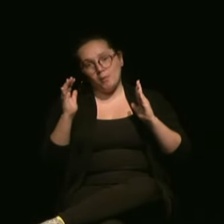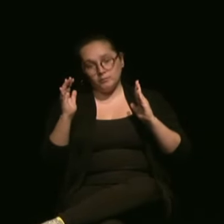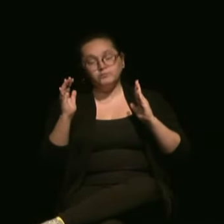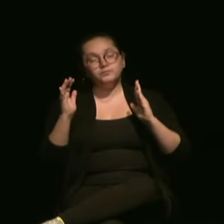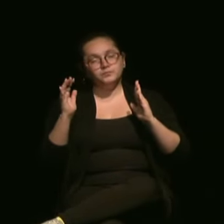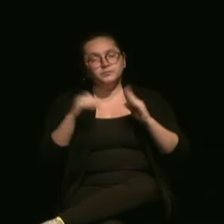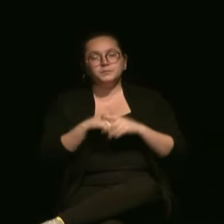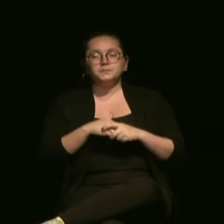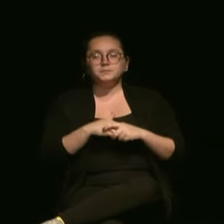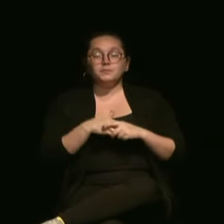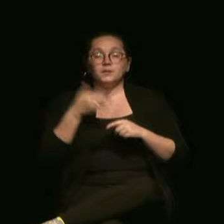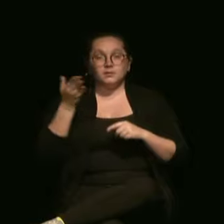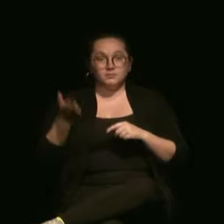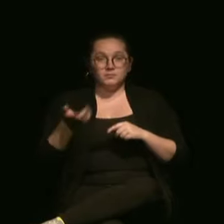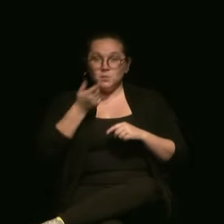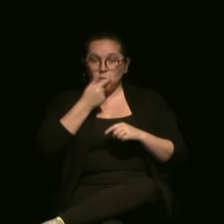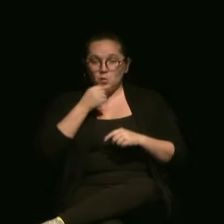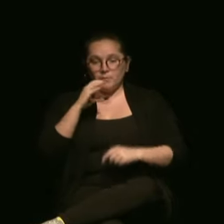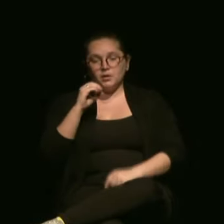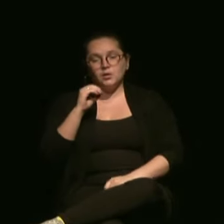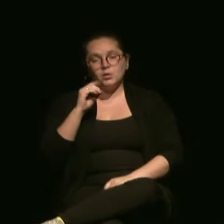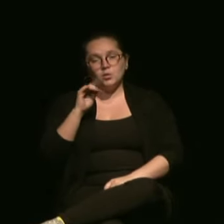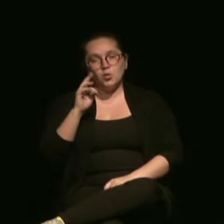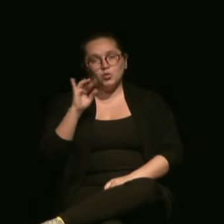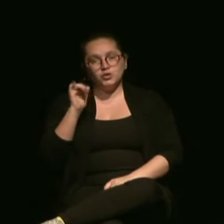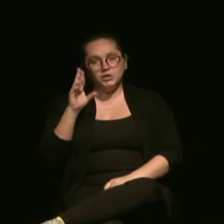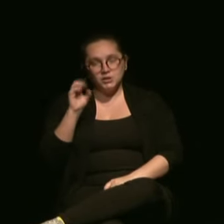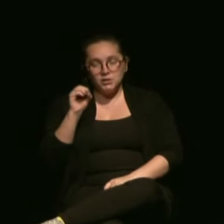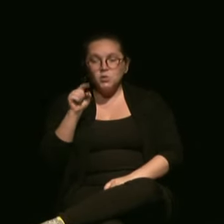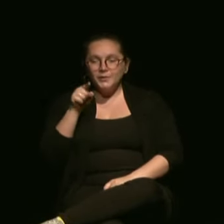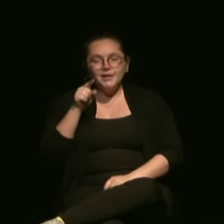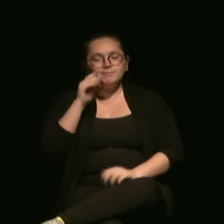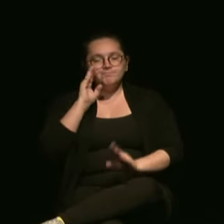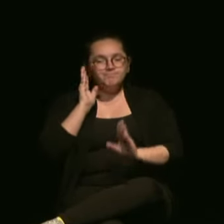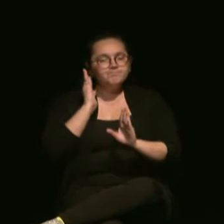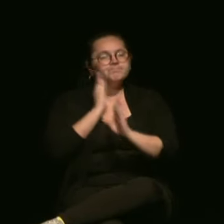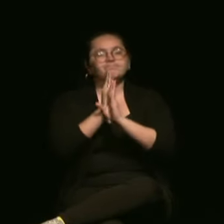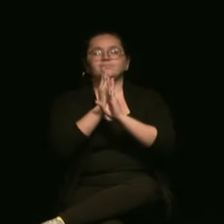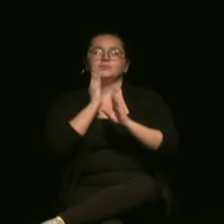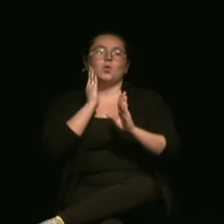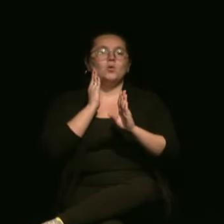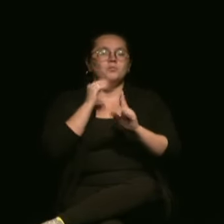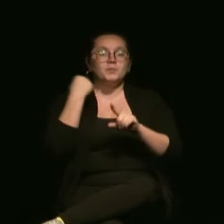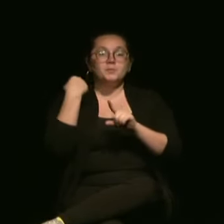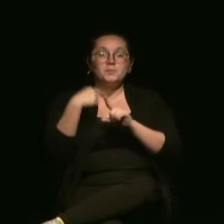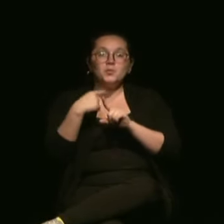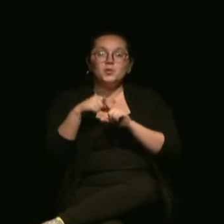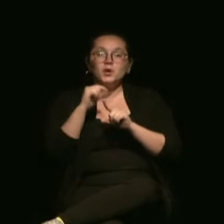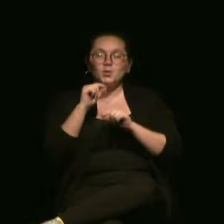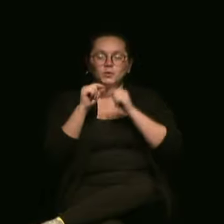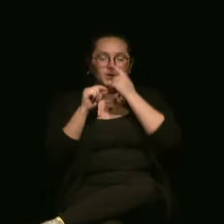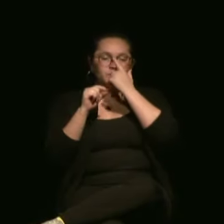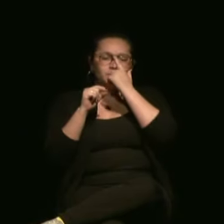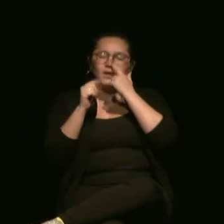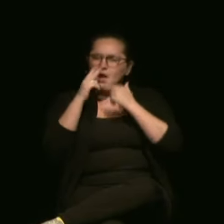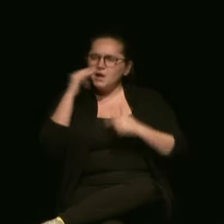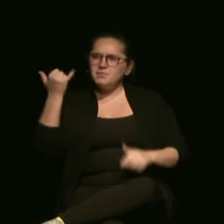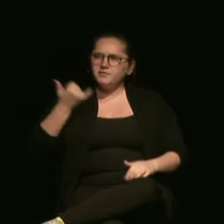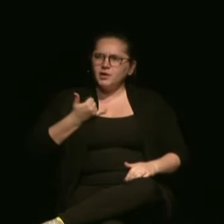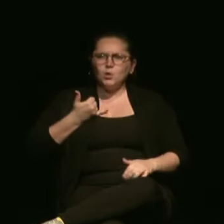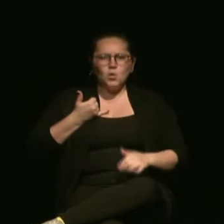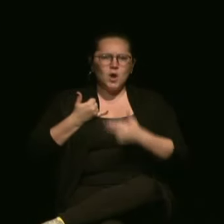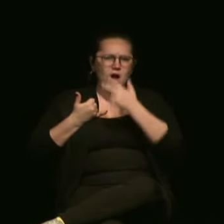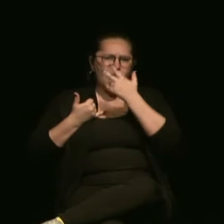descobre a duração. E descobre mesmo, porque ele me disse, eu acho que disse para outras pessoas